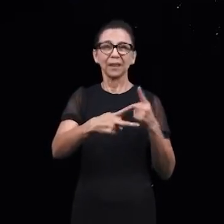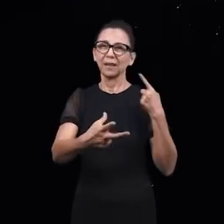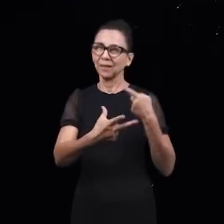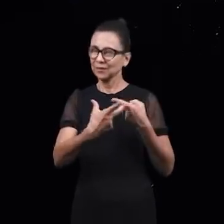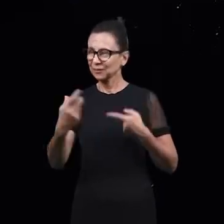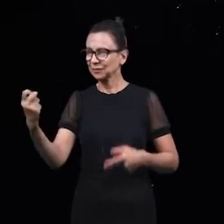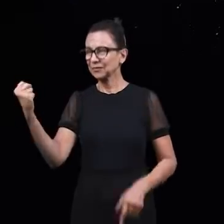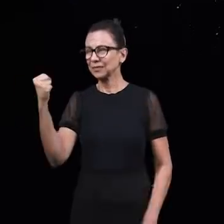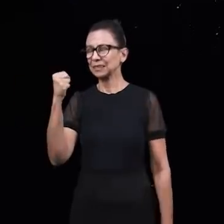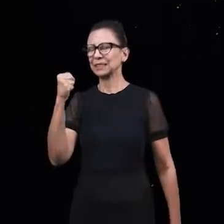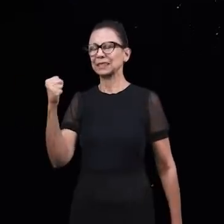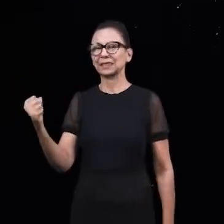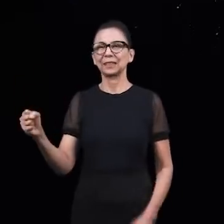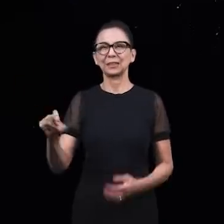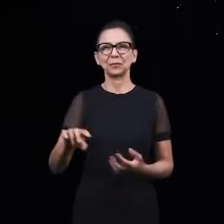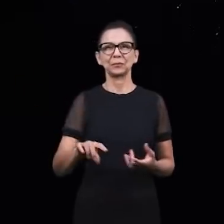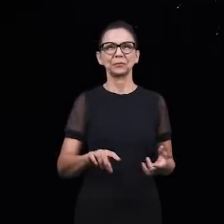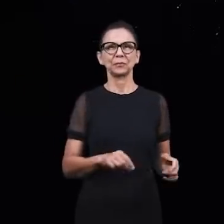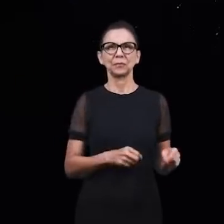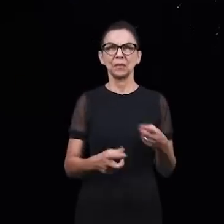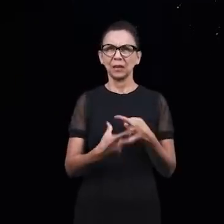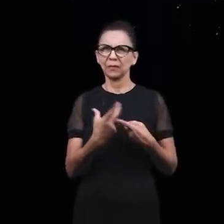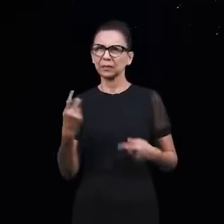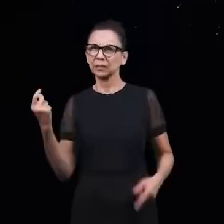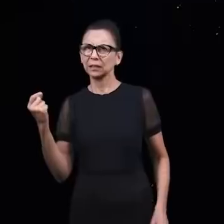também para